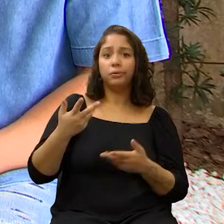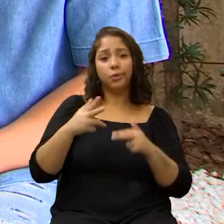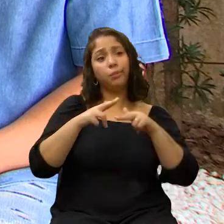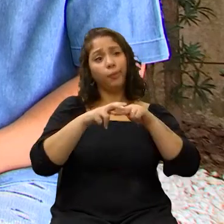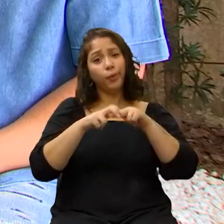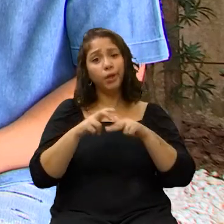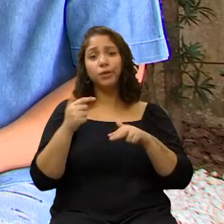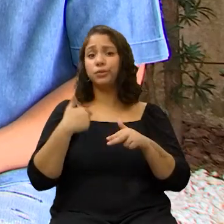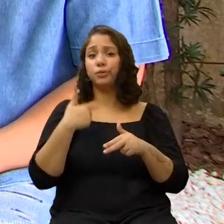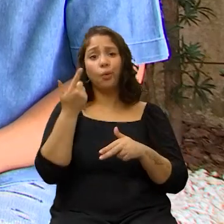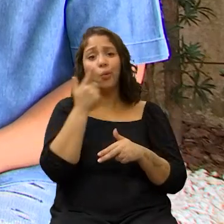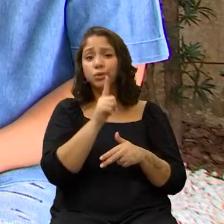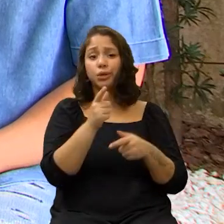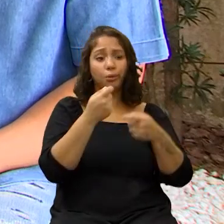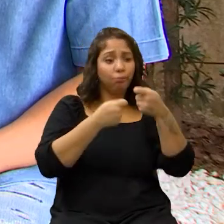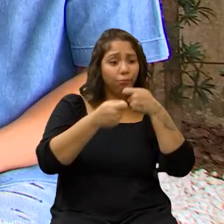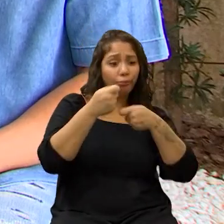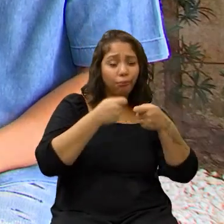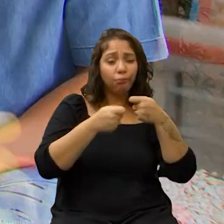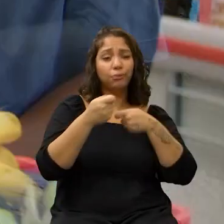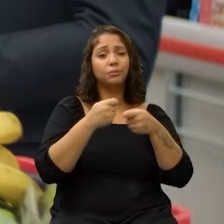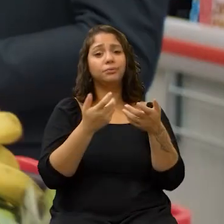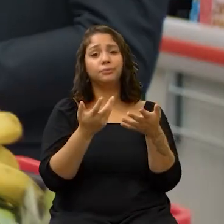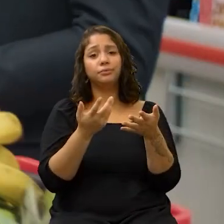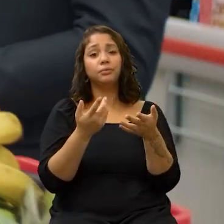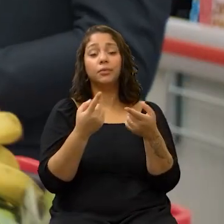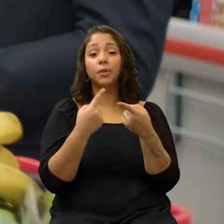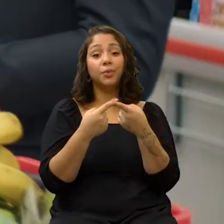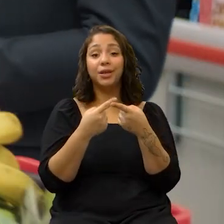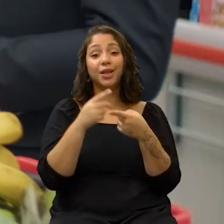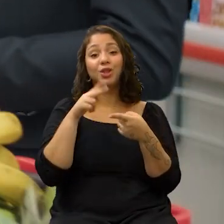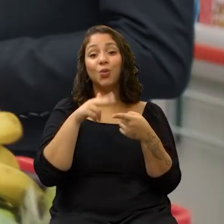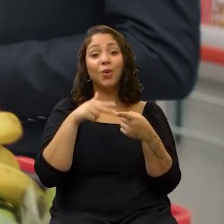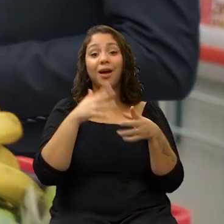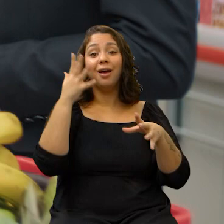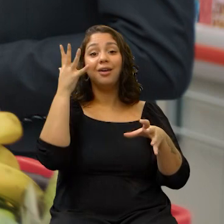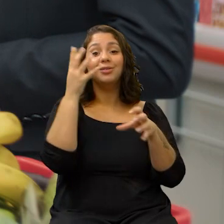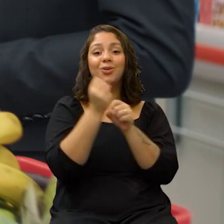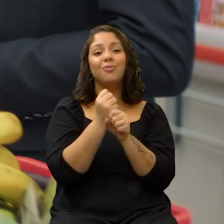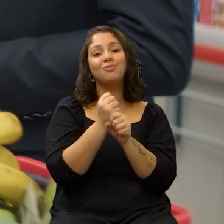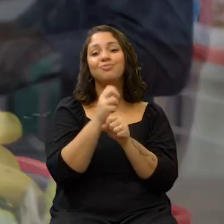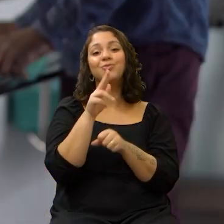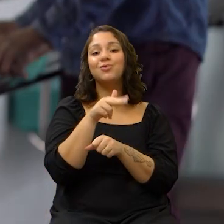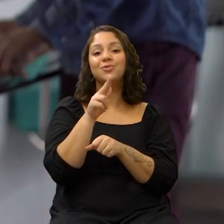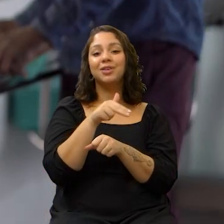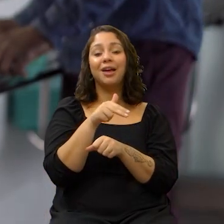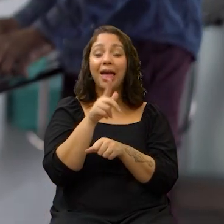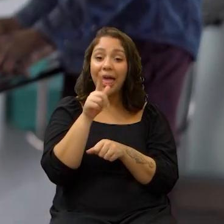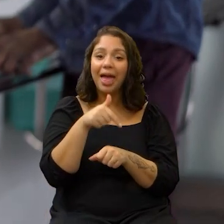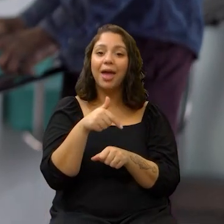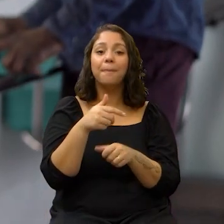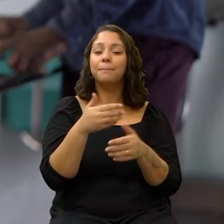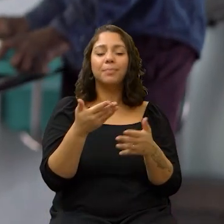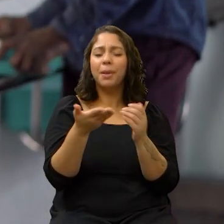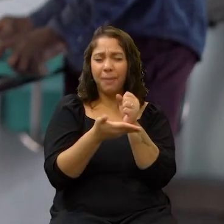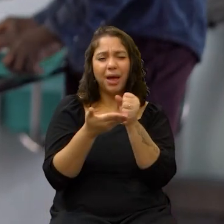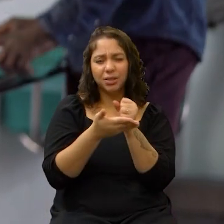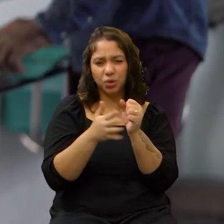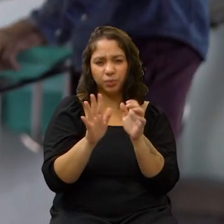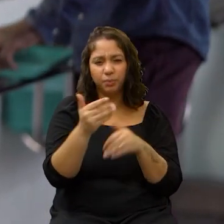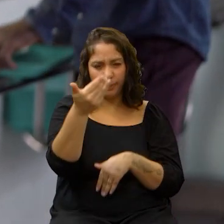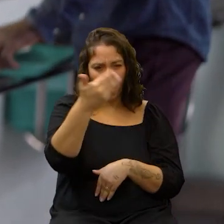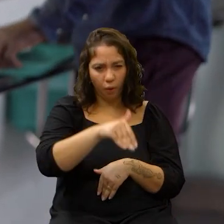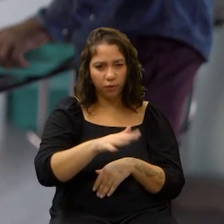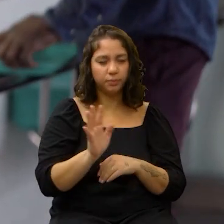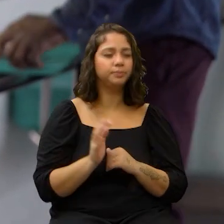isso que eu não estou conseguindo gerenciar meus recursos. Ela nunca fez uma conta básica, né? E assim, teste básico. Saia de